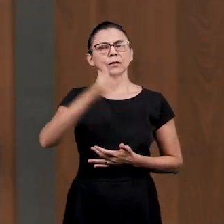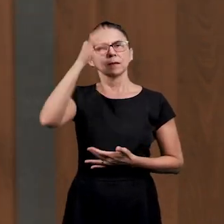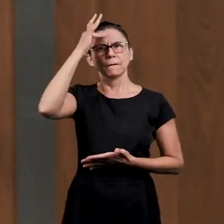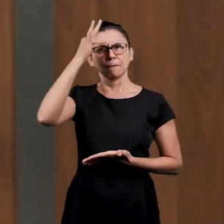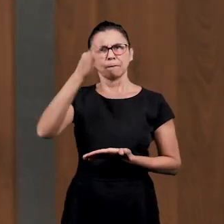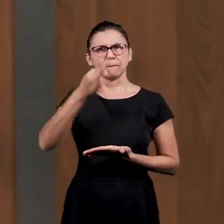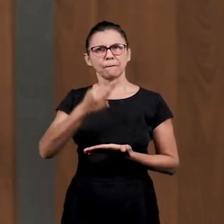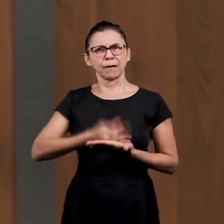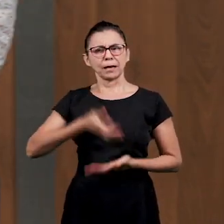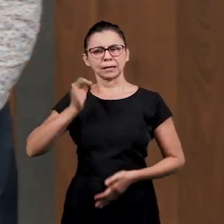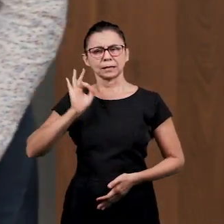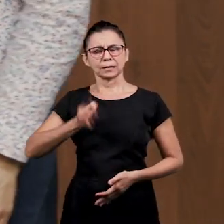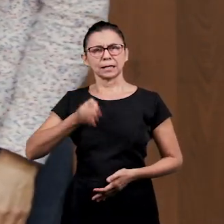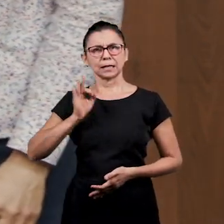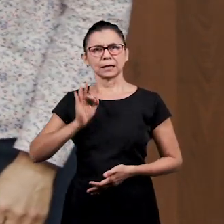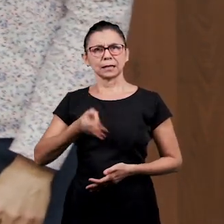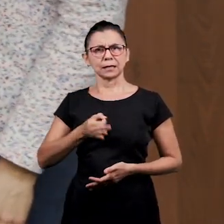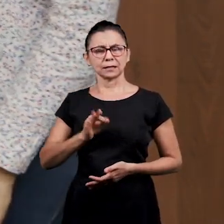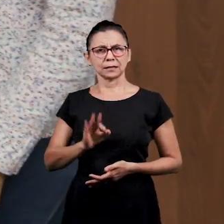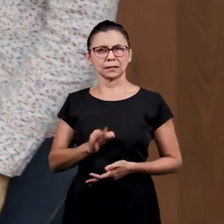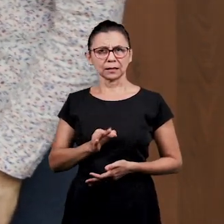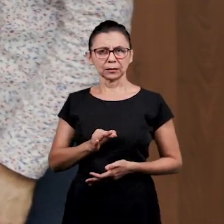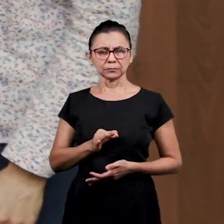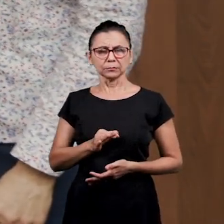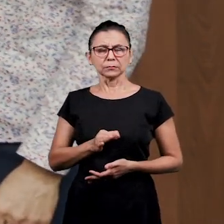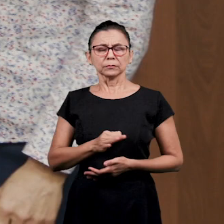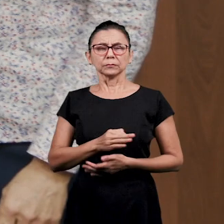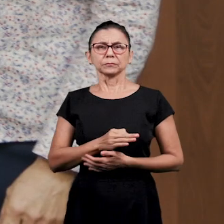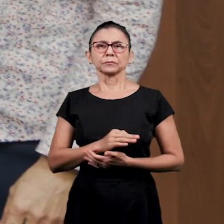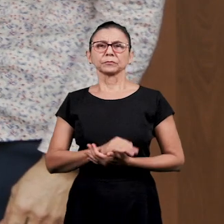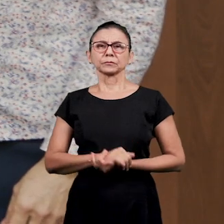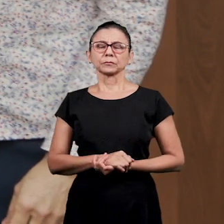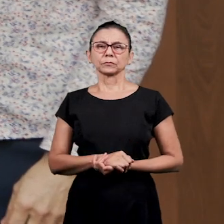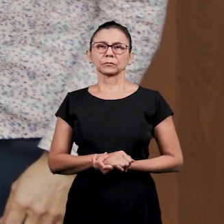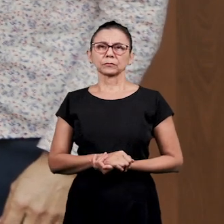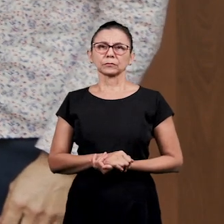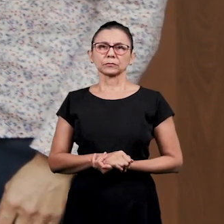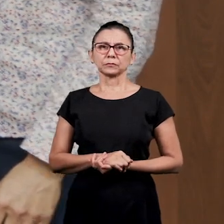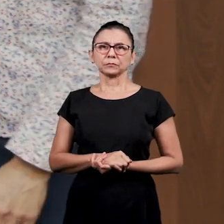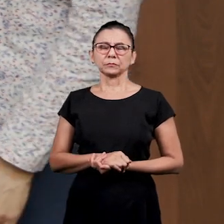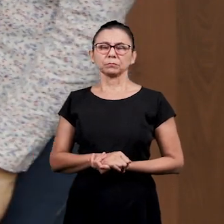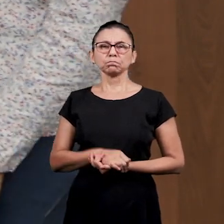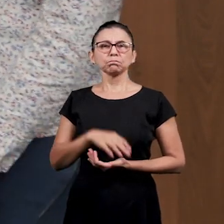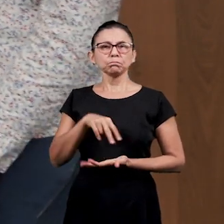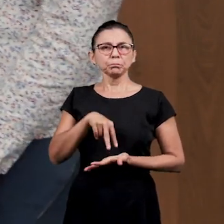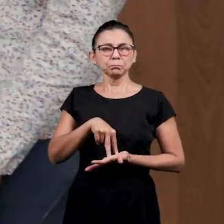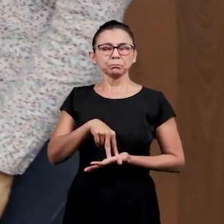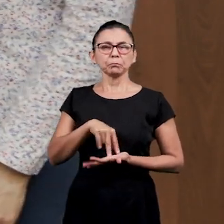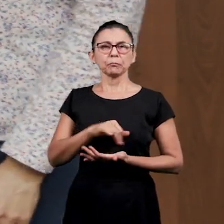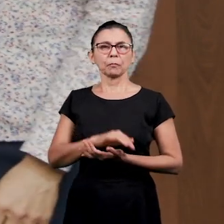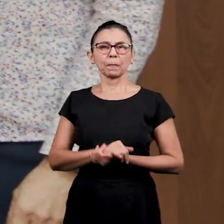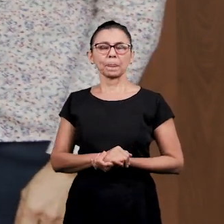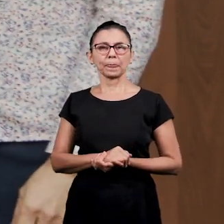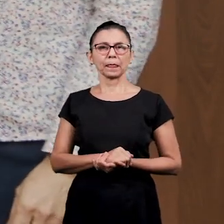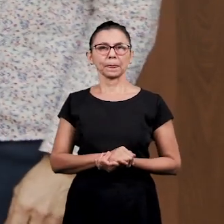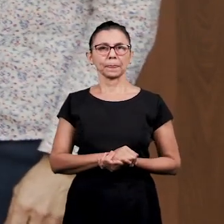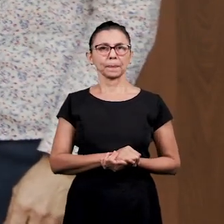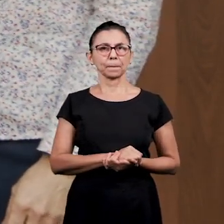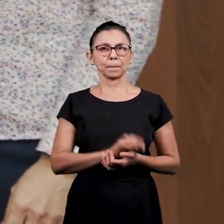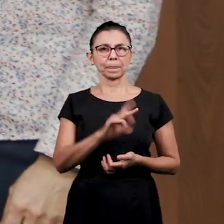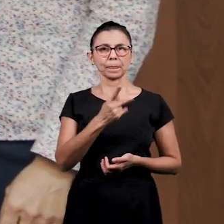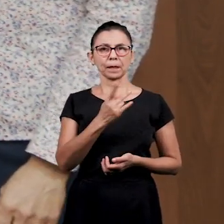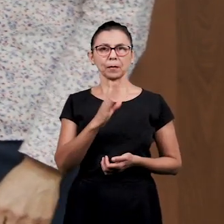fé, o firme fundamento. Vamos ler o texto base da nossa aula de hoje, que está na carta aos